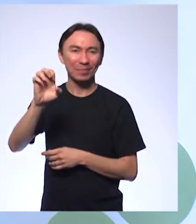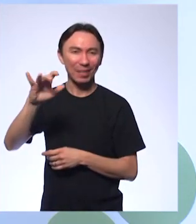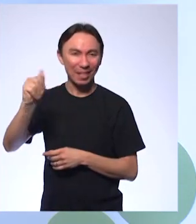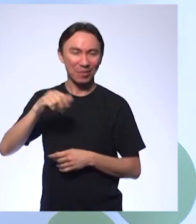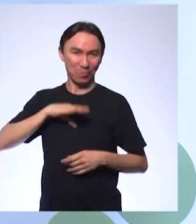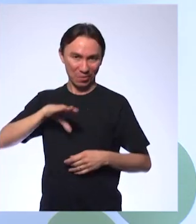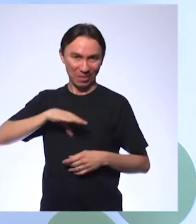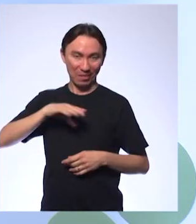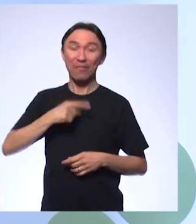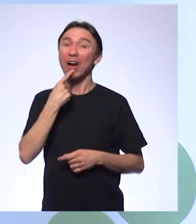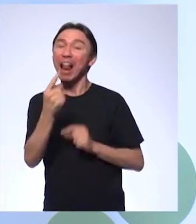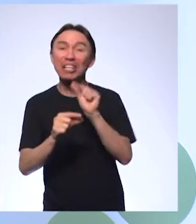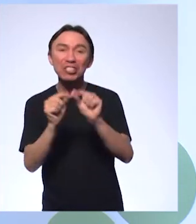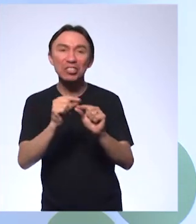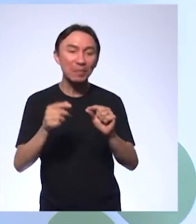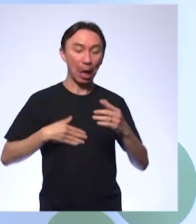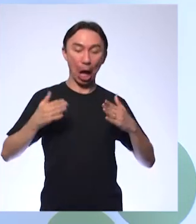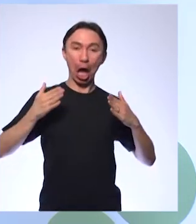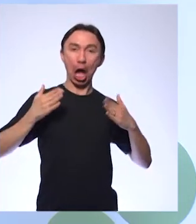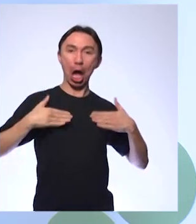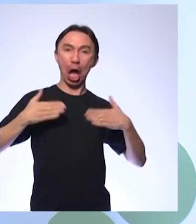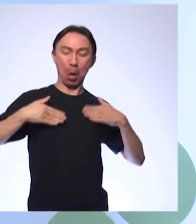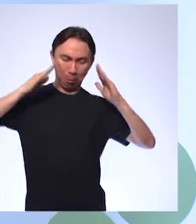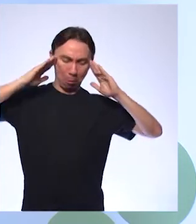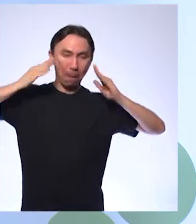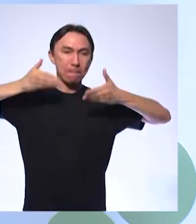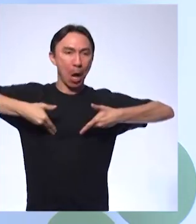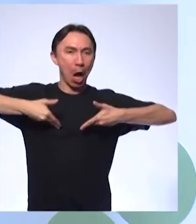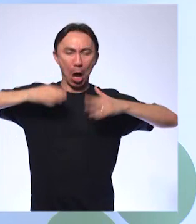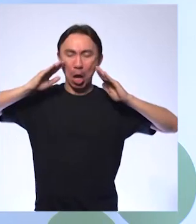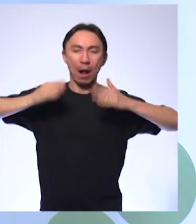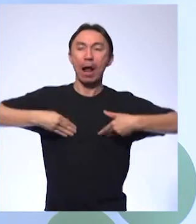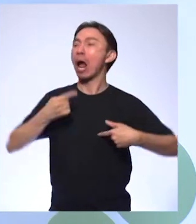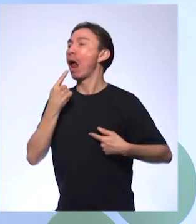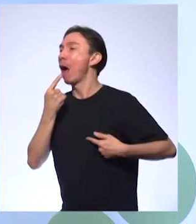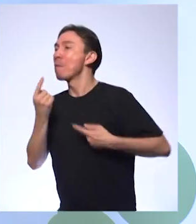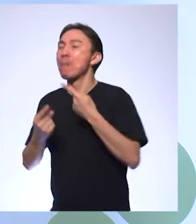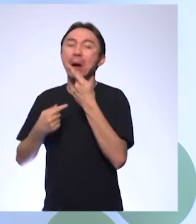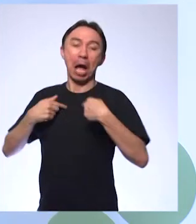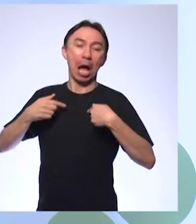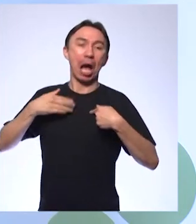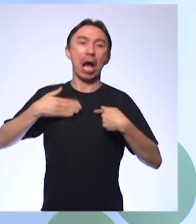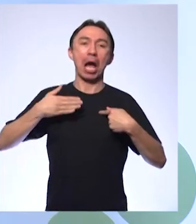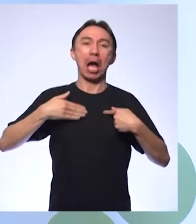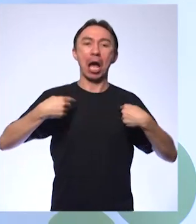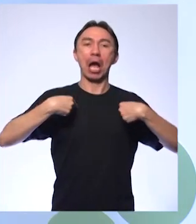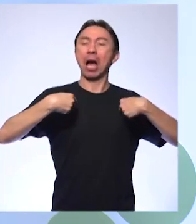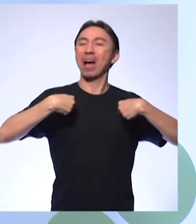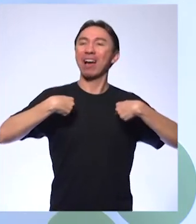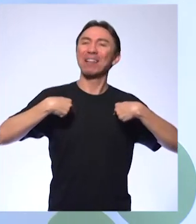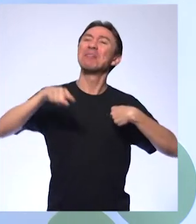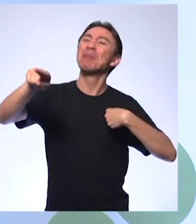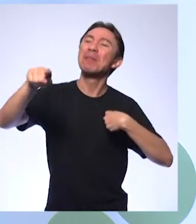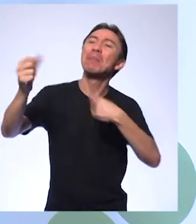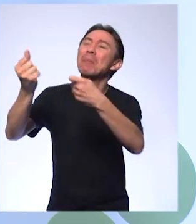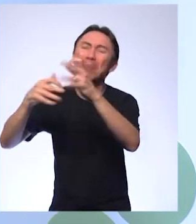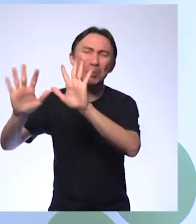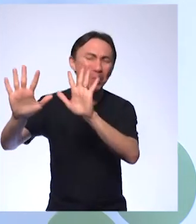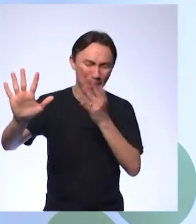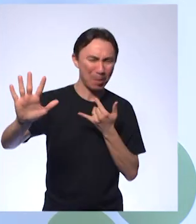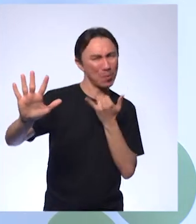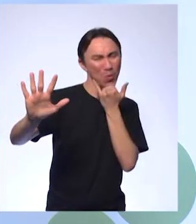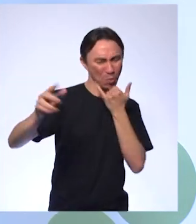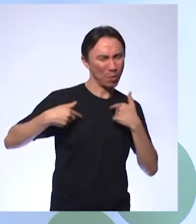nós mesmos e falando da gente. E a gente não quer ouvir o outro, né? E quando a gente fala ouvir, é no sentido